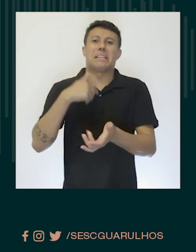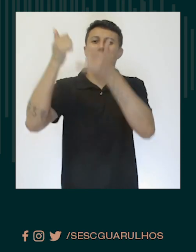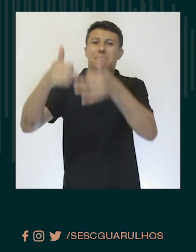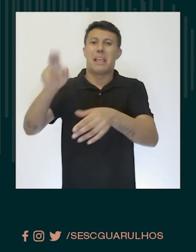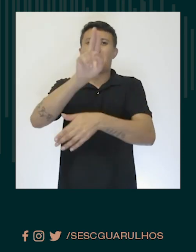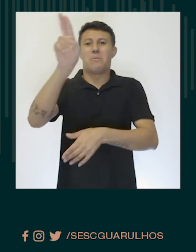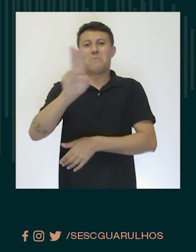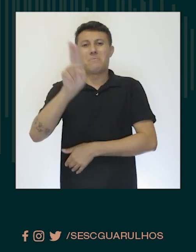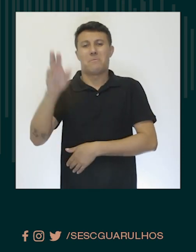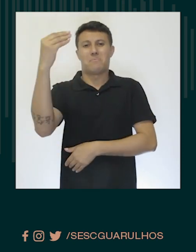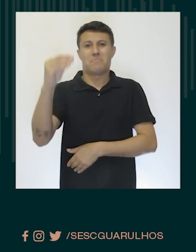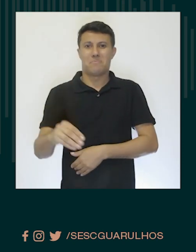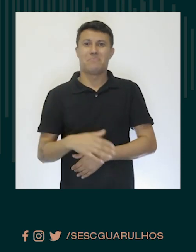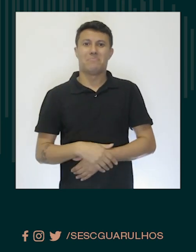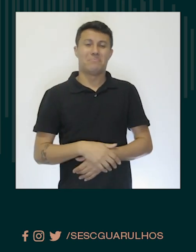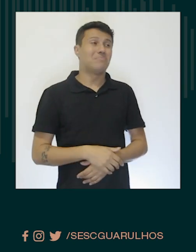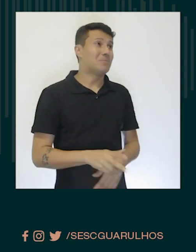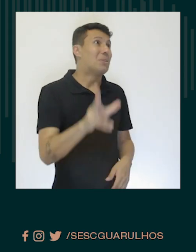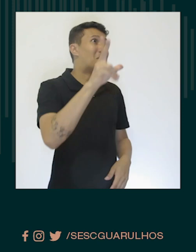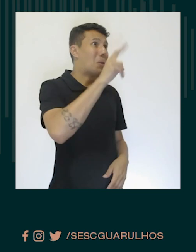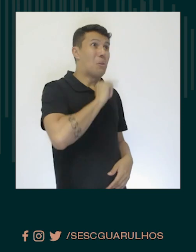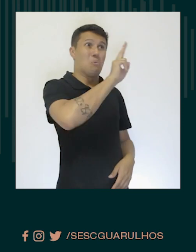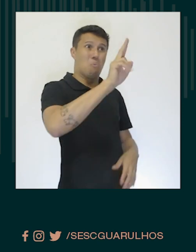só monstro. Pô,